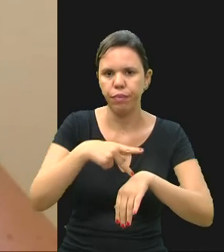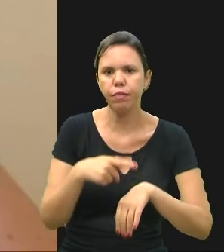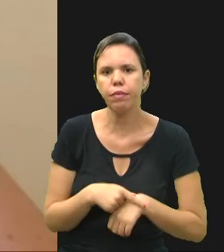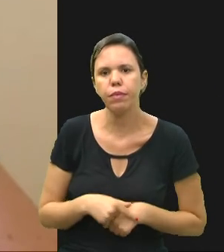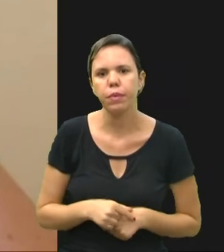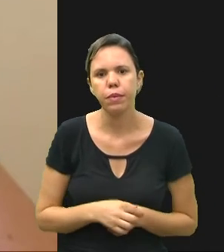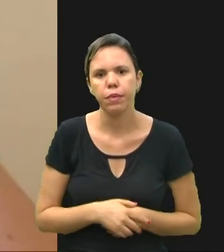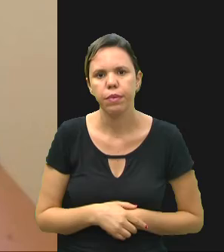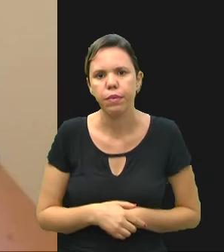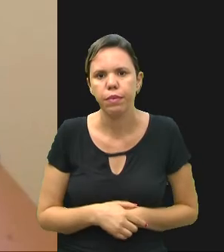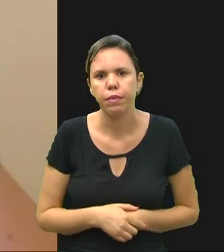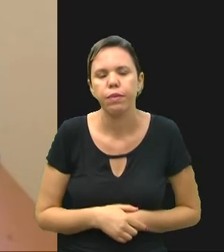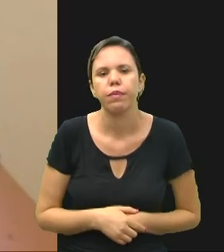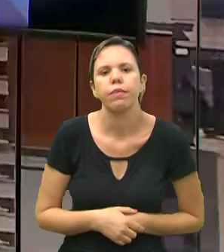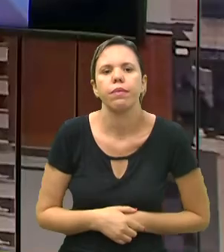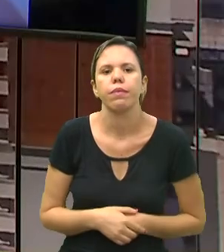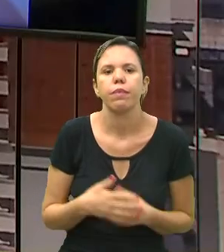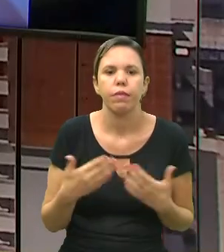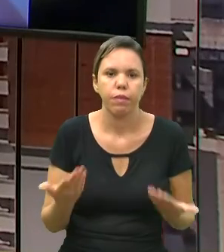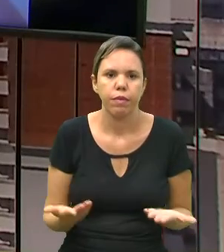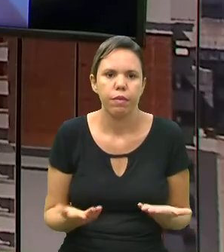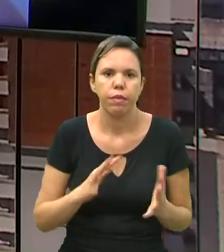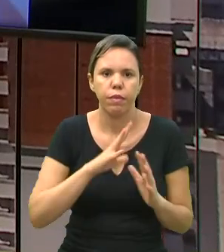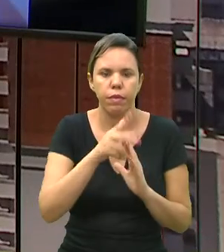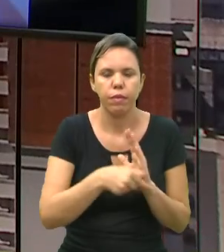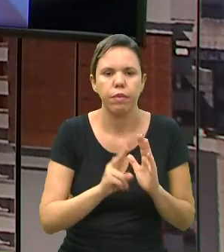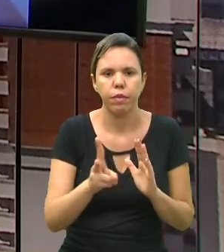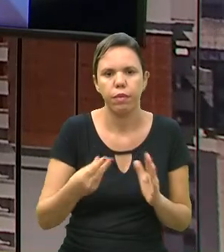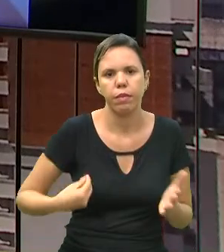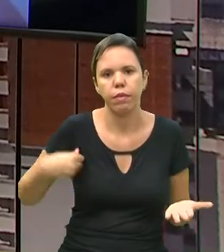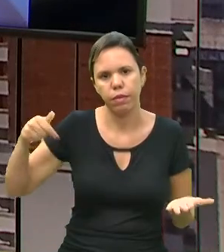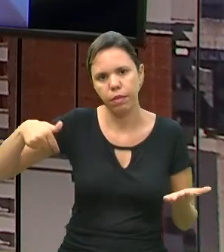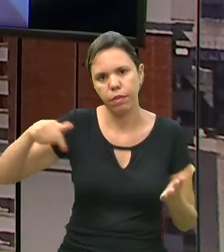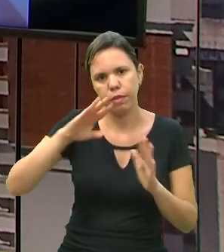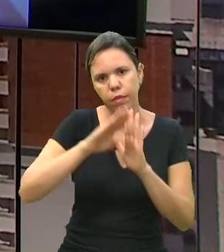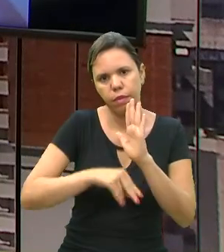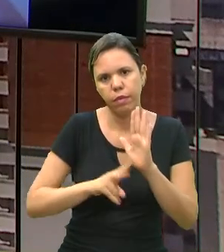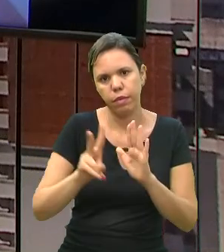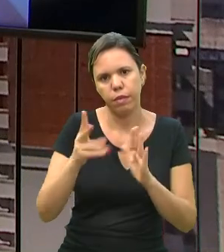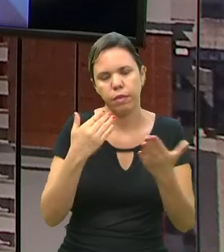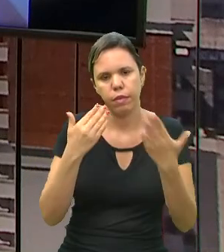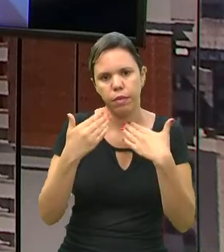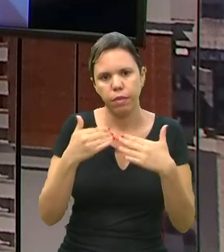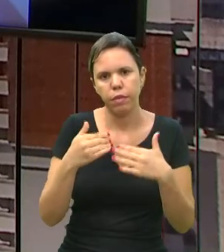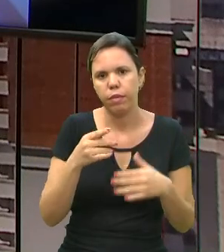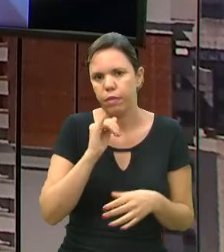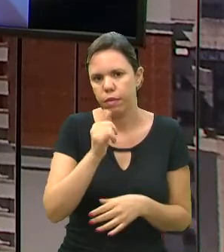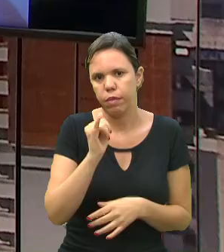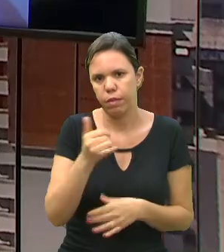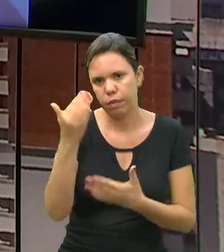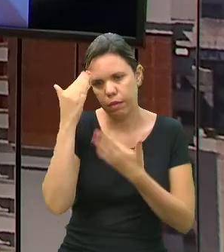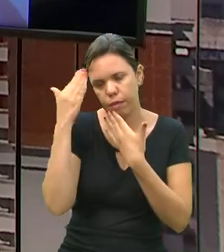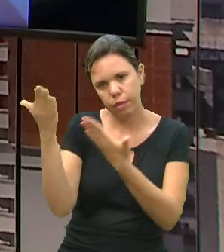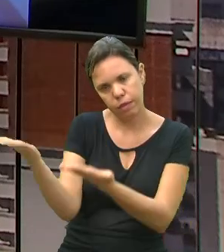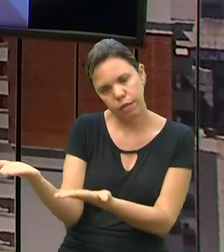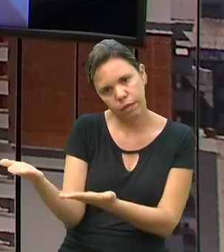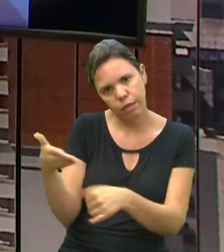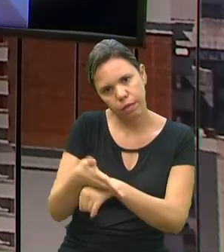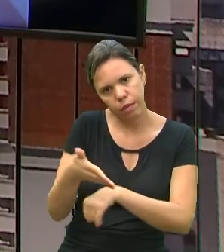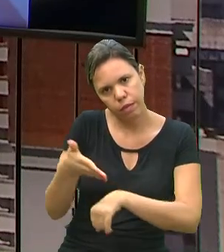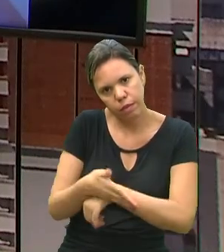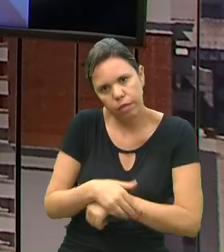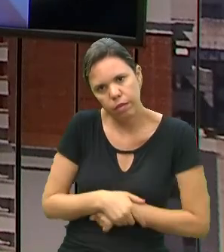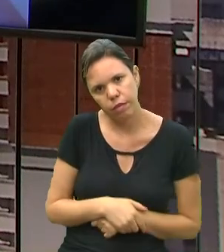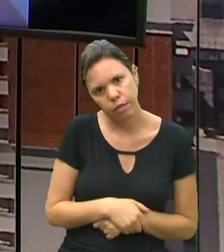fora nesse momento. Enquanto isso, o Giro Ambiental sempre vai estar aqui no ar, então, para bater nessa tecla. Frederico, muito obrigada pela